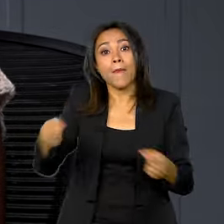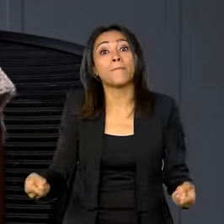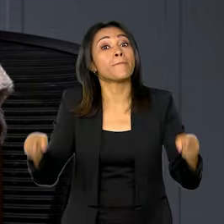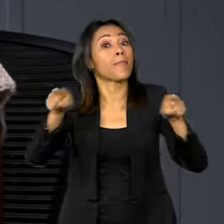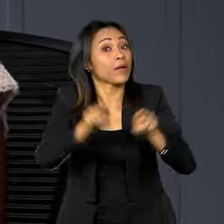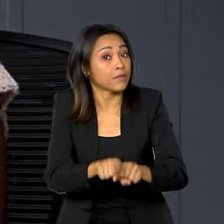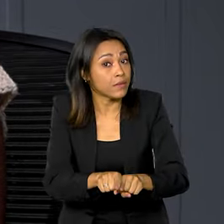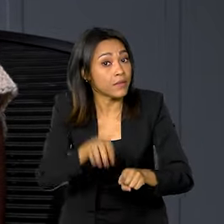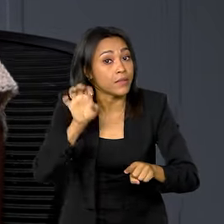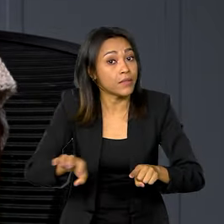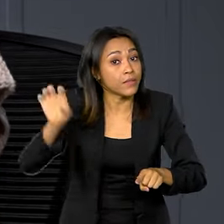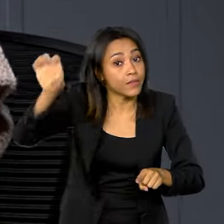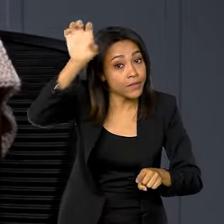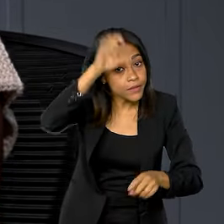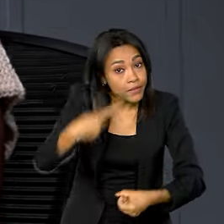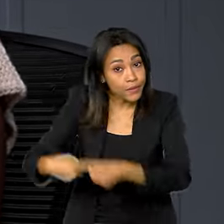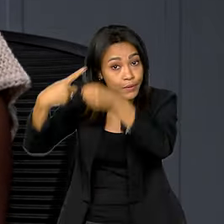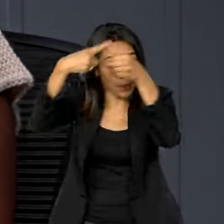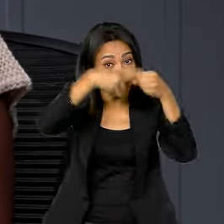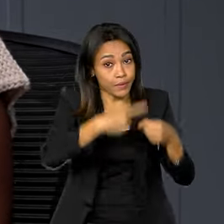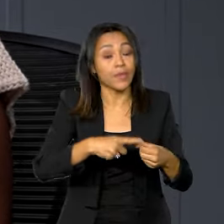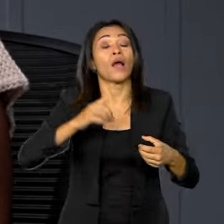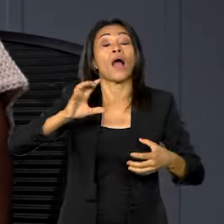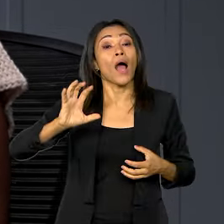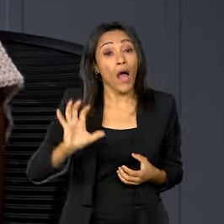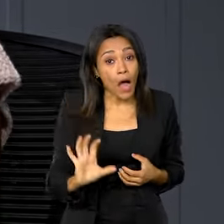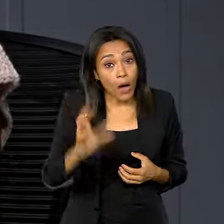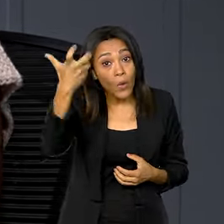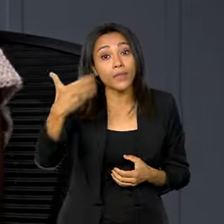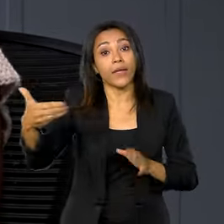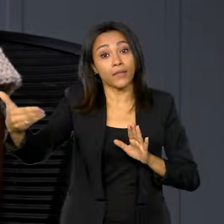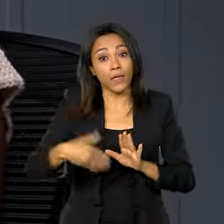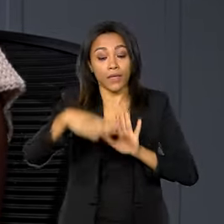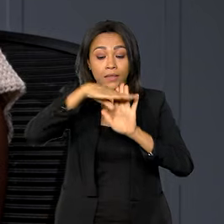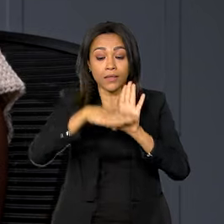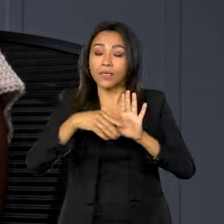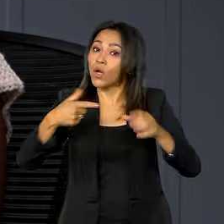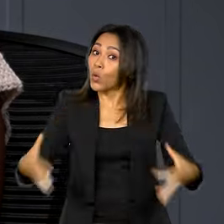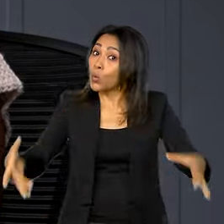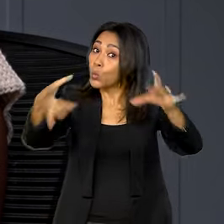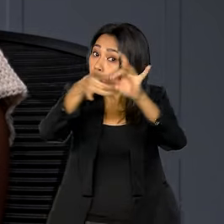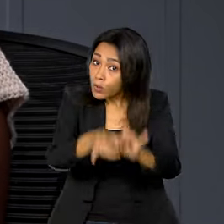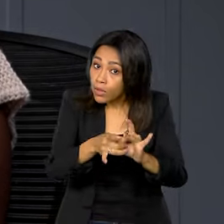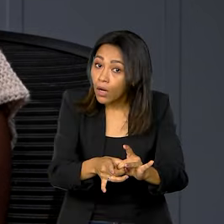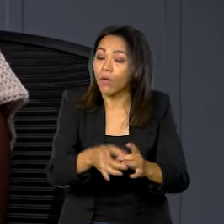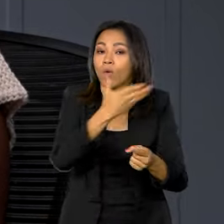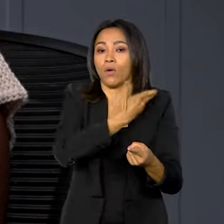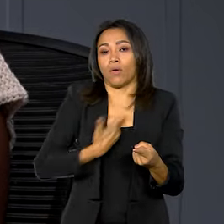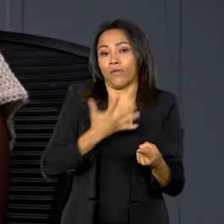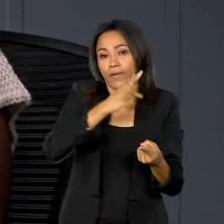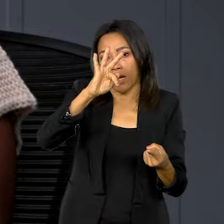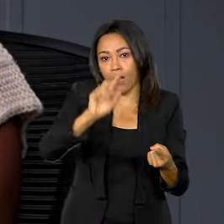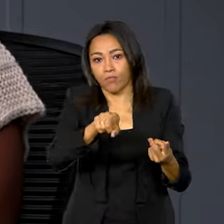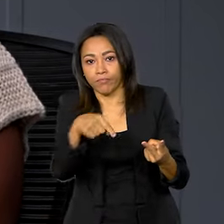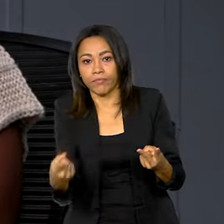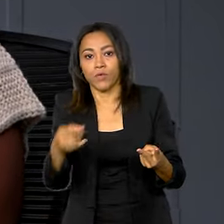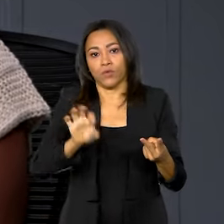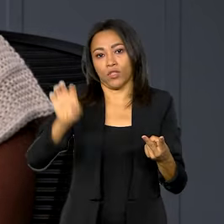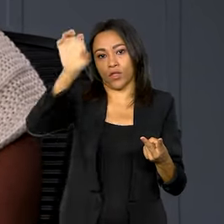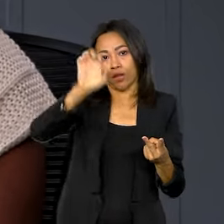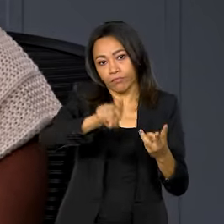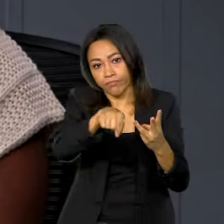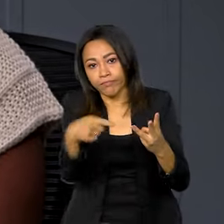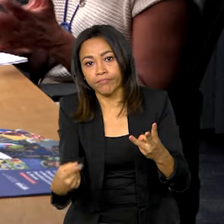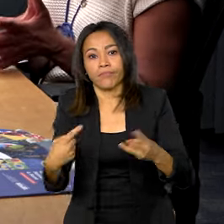parceria Federativa então ele só acontece se ele tiver uma união entre governo federal Governo dos